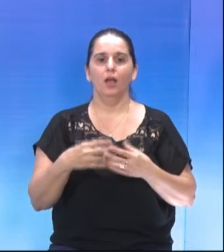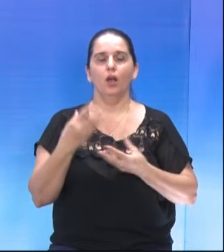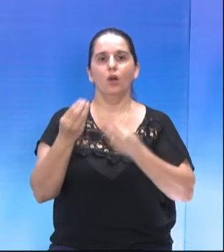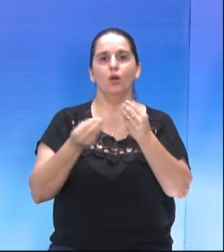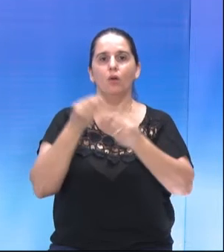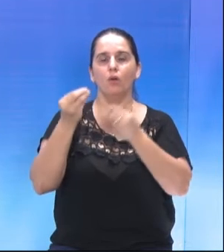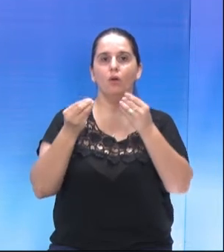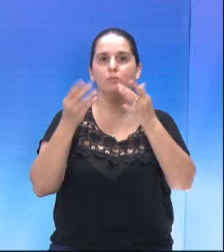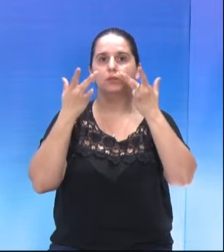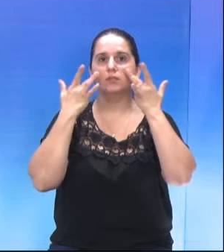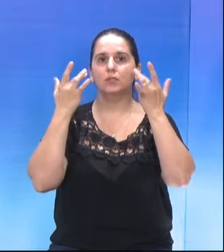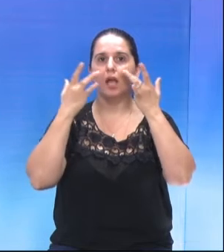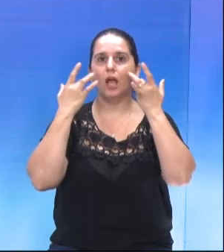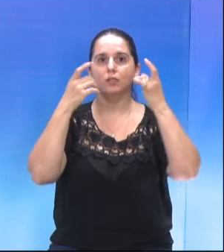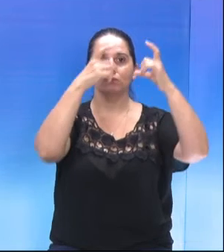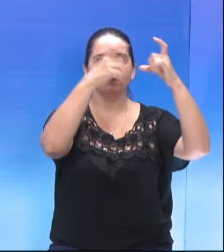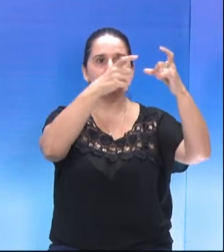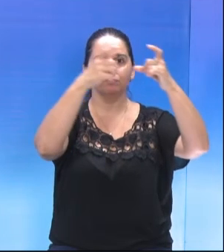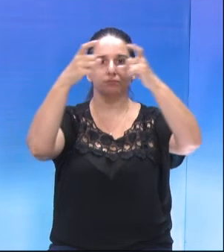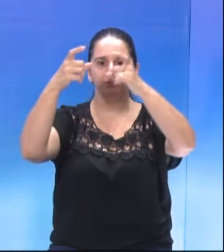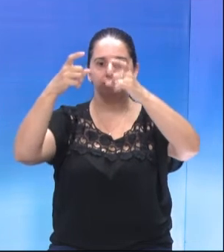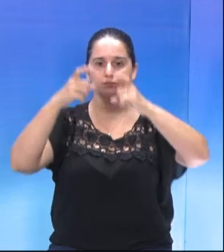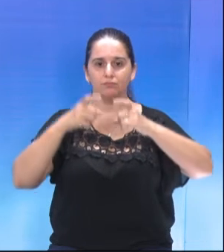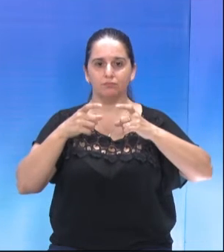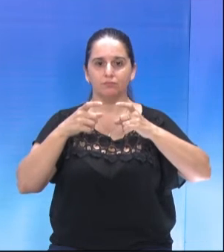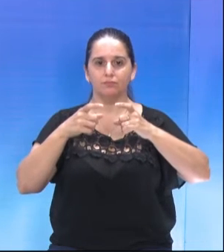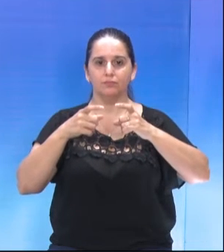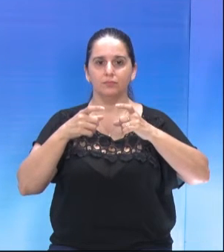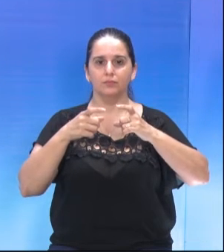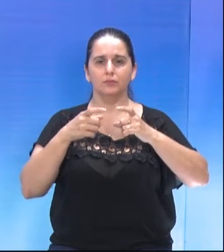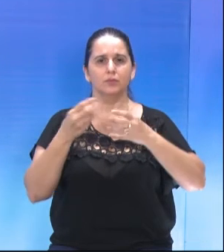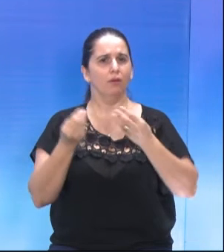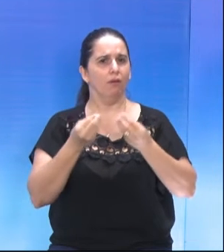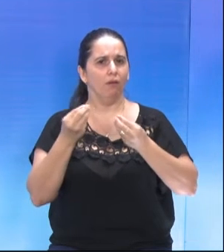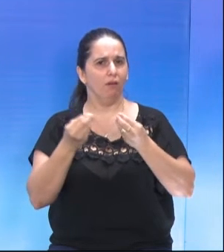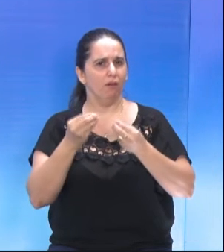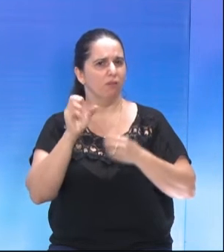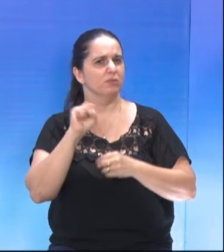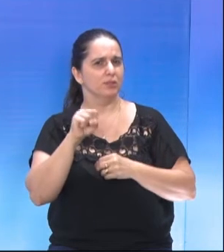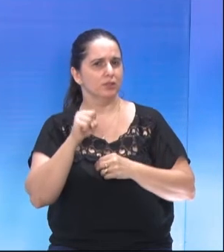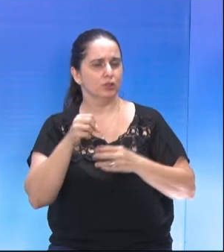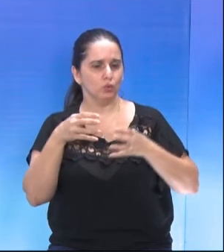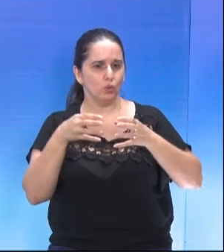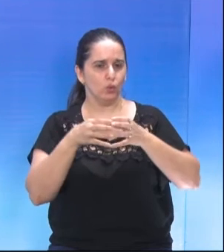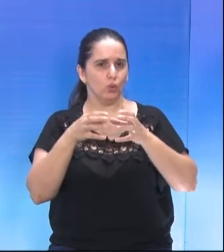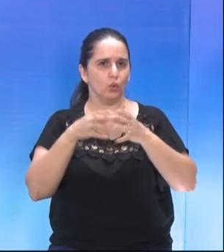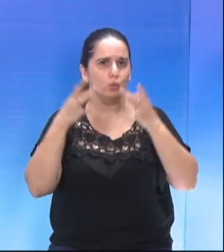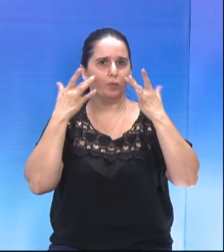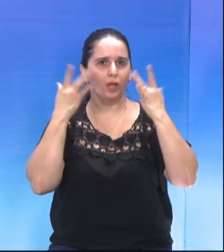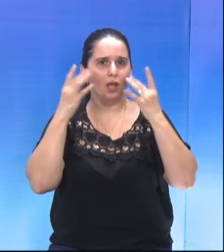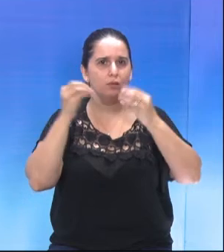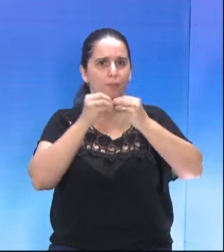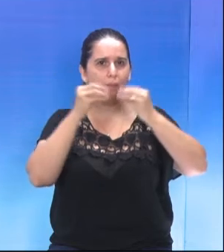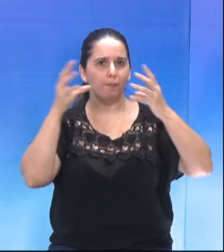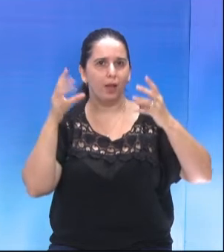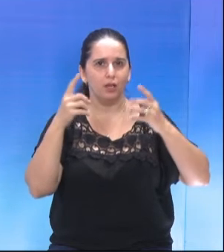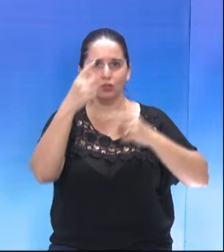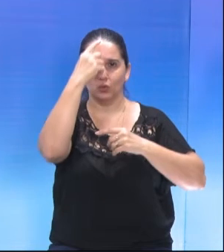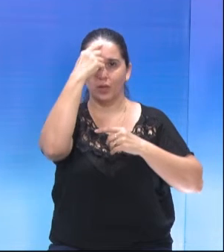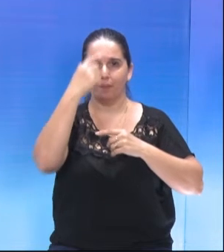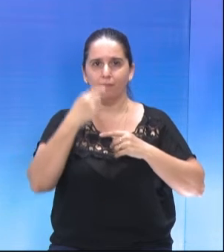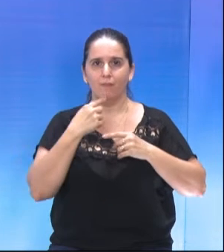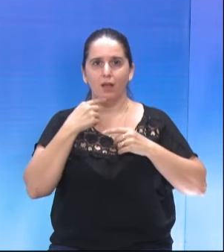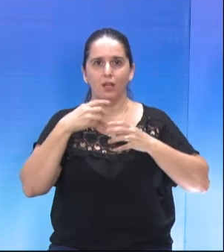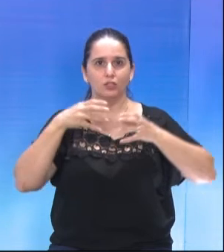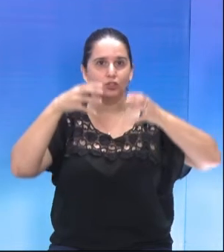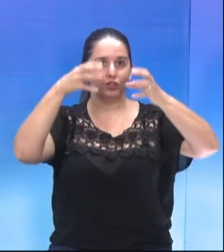disposição cênica dos artistas no espaço teatral. Será? Então, será que o grupo Teatro Mágico, observando a